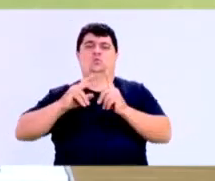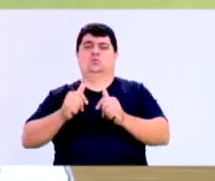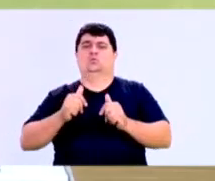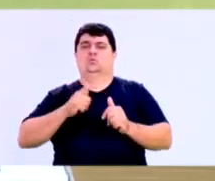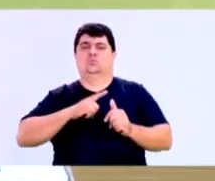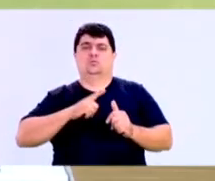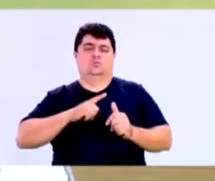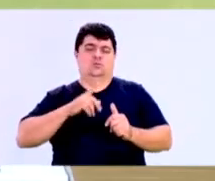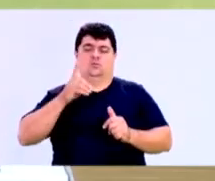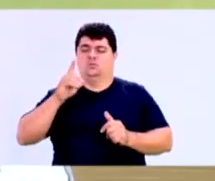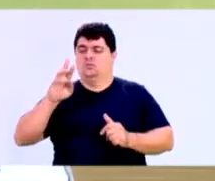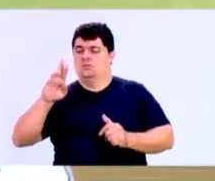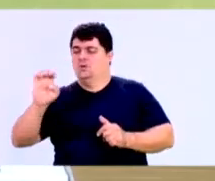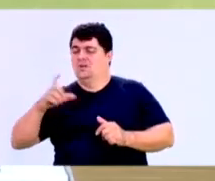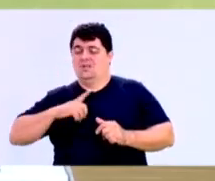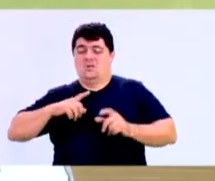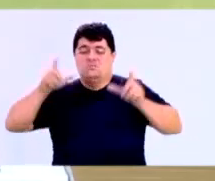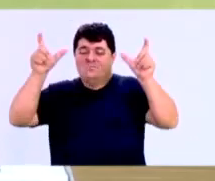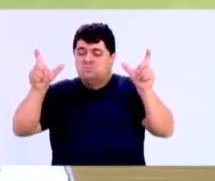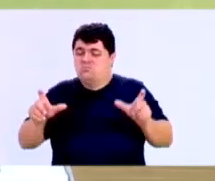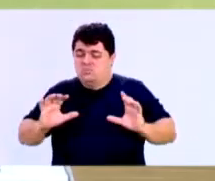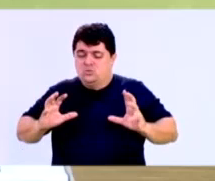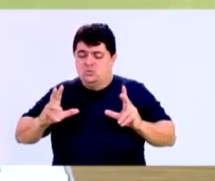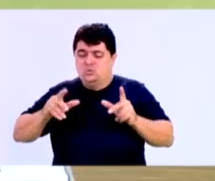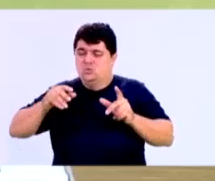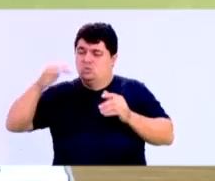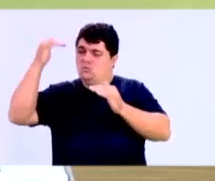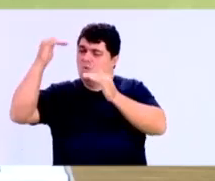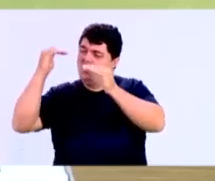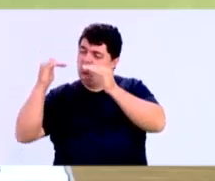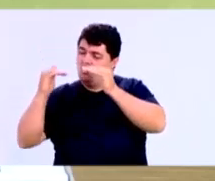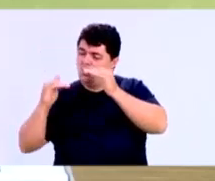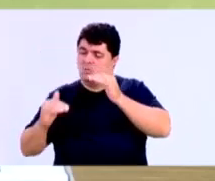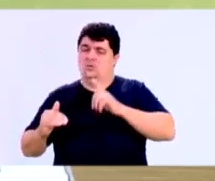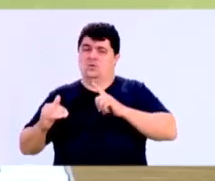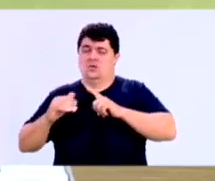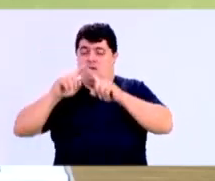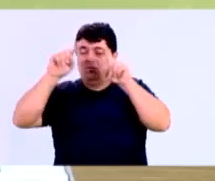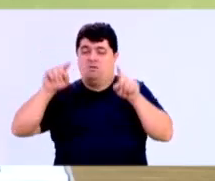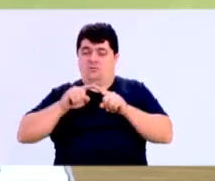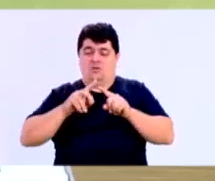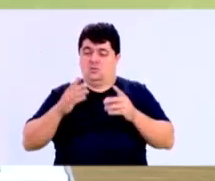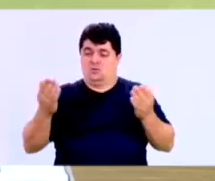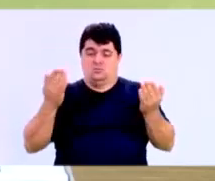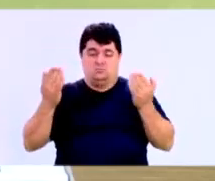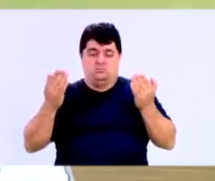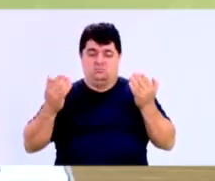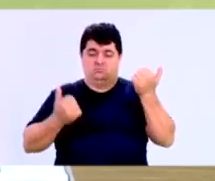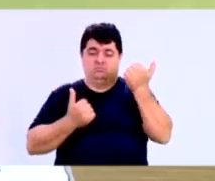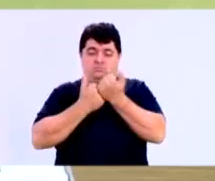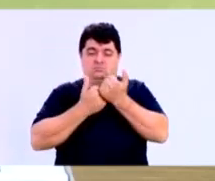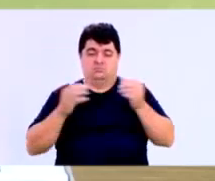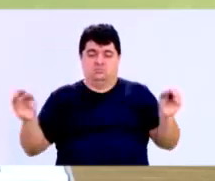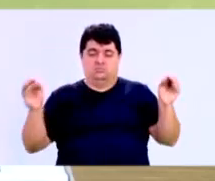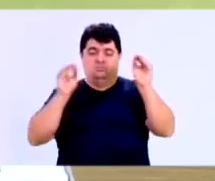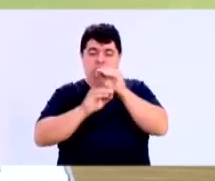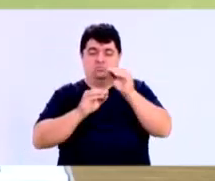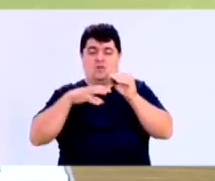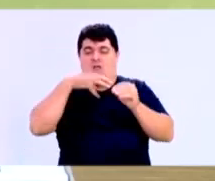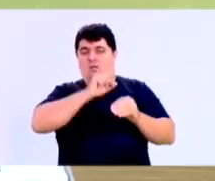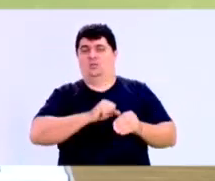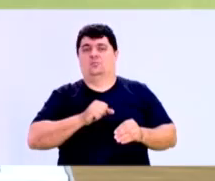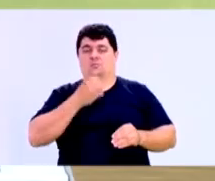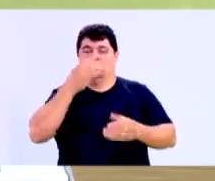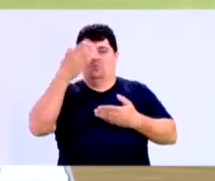e junto com a DRE. Então, você vai ter como encontrar todos esses índices. E mais com as fórmulas, então não vamos ter dificuldade para fazer uma boa